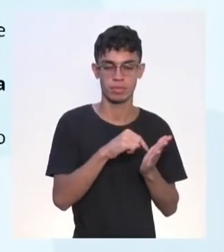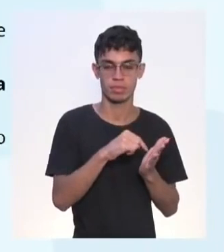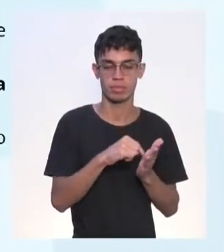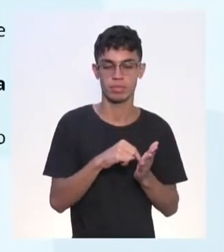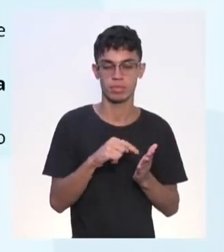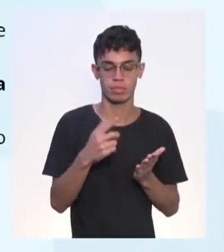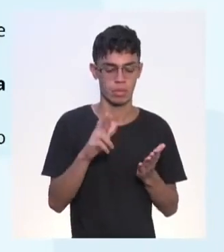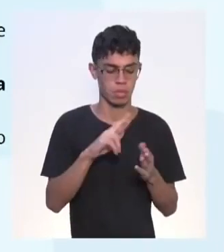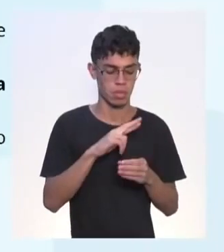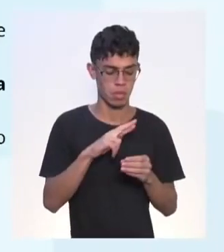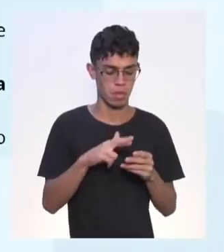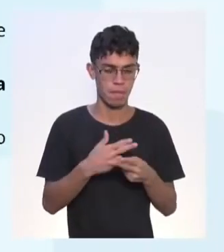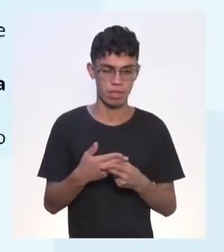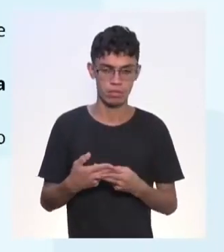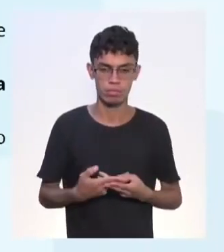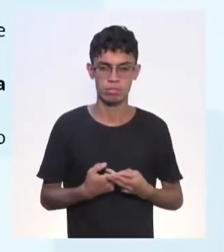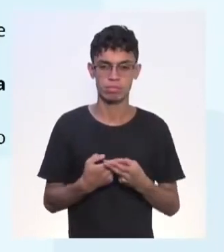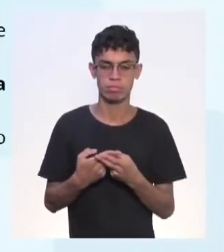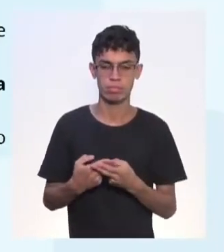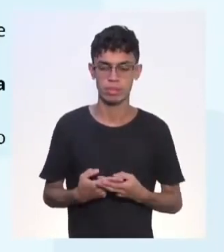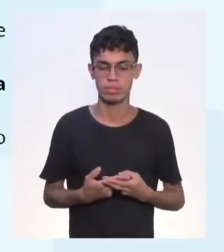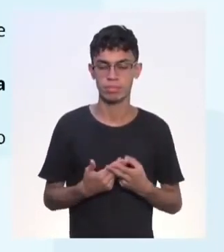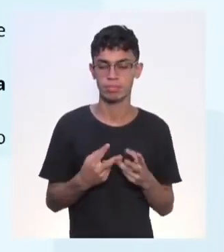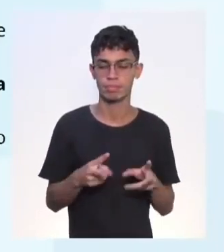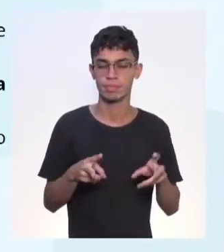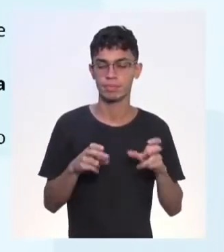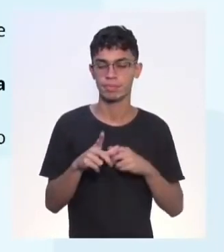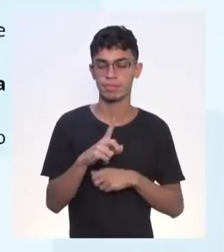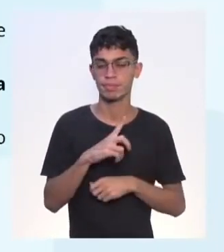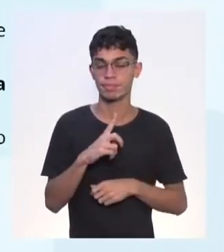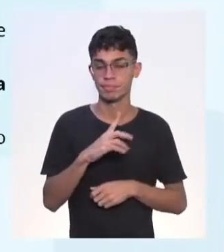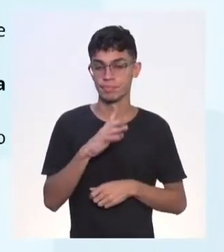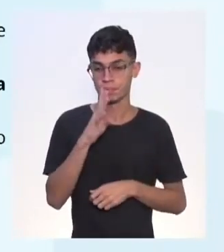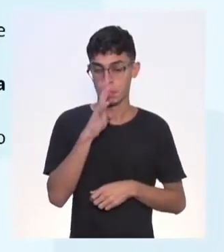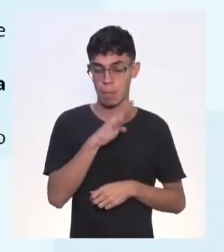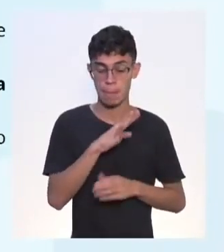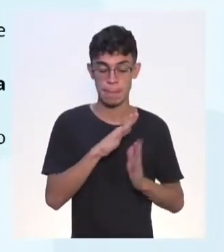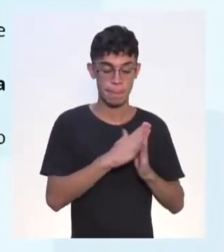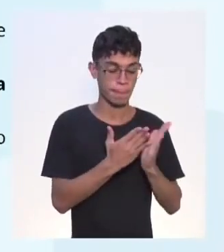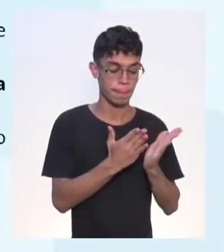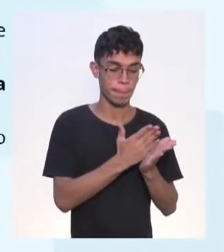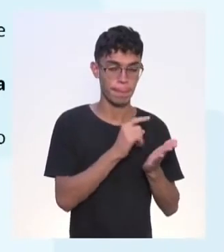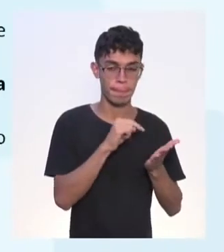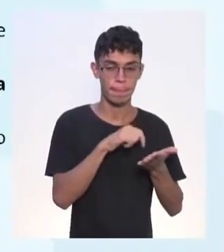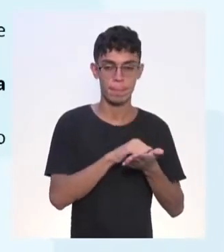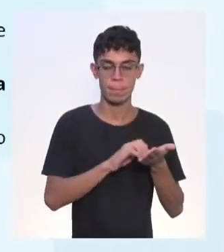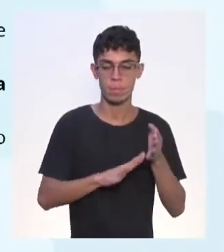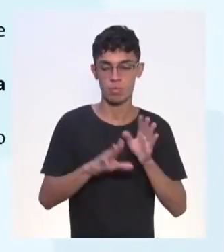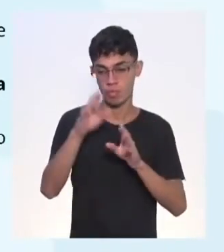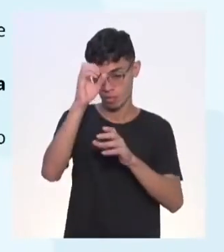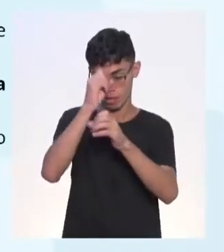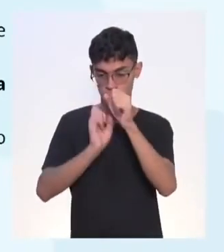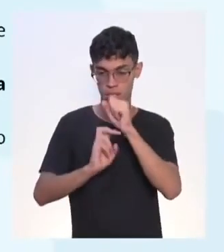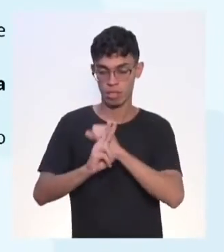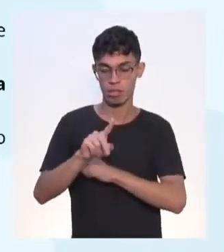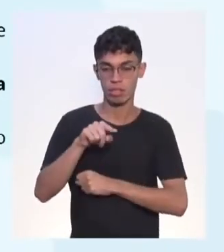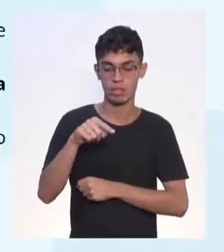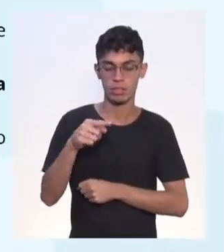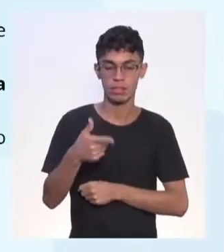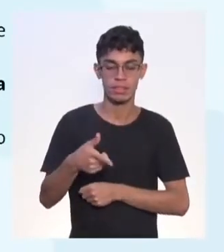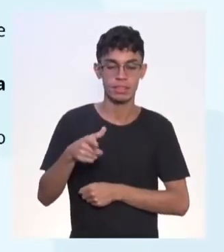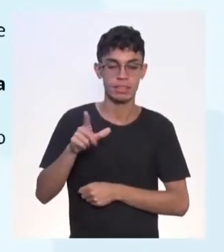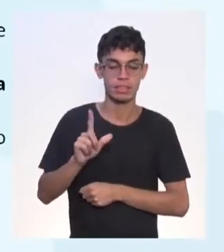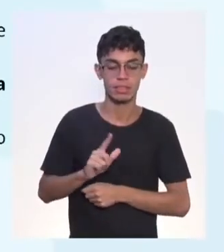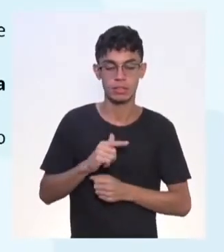fez a revisão, percebemos que houve uma falha no exercício do caderno Aprender Sempre, e eu alterei na aula anterior, só que nessa acabou que